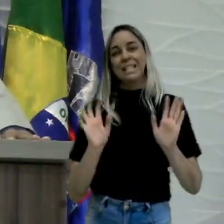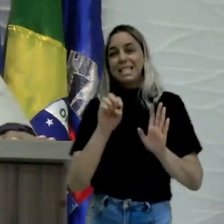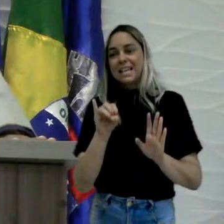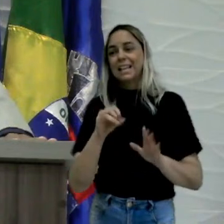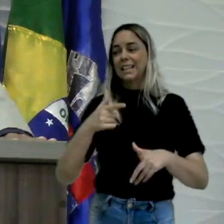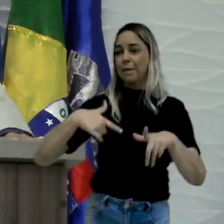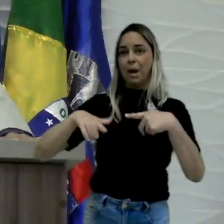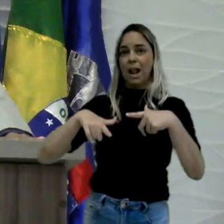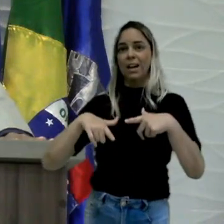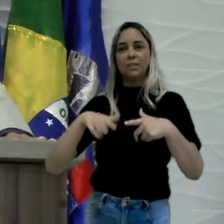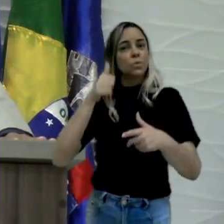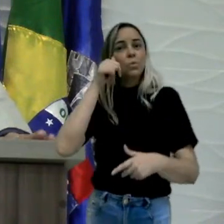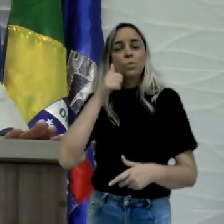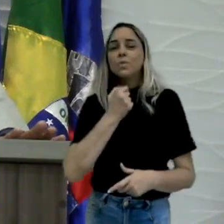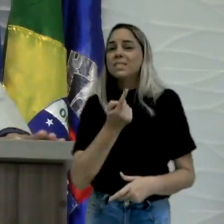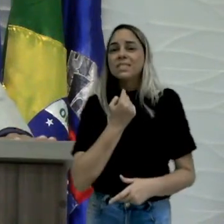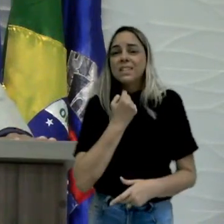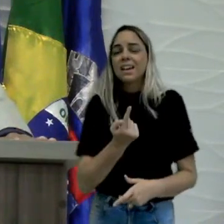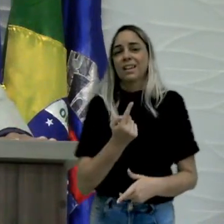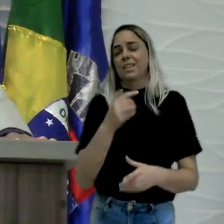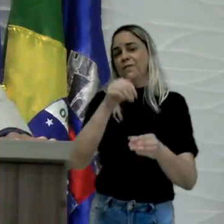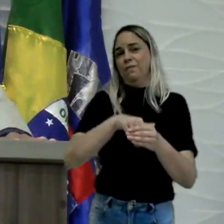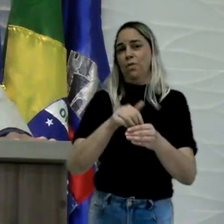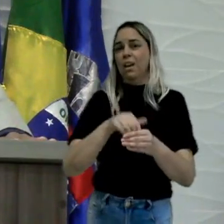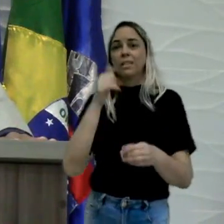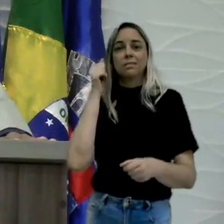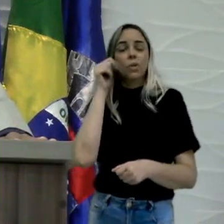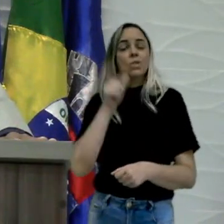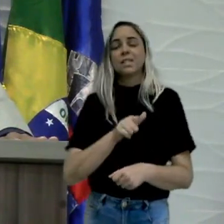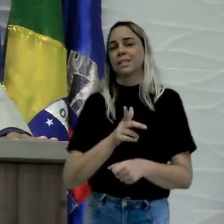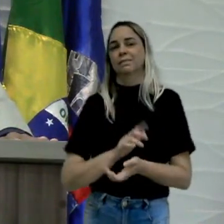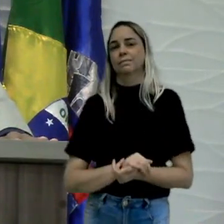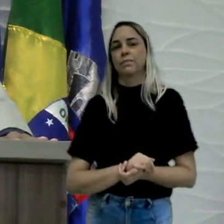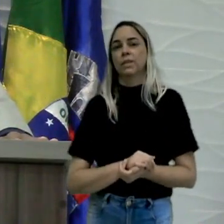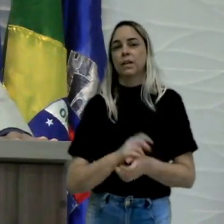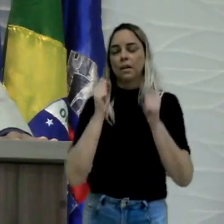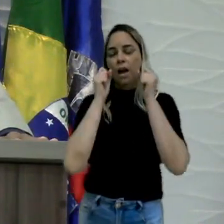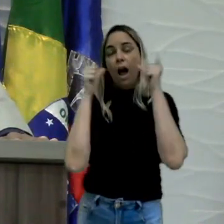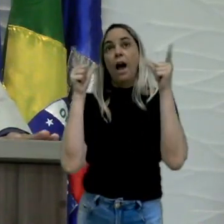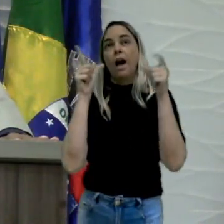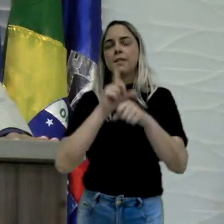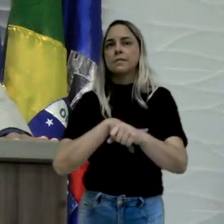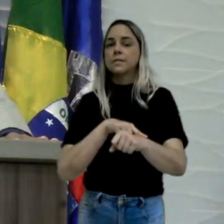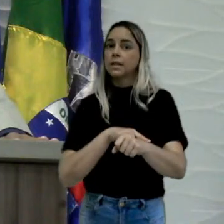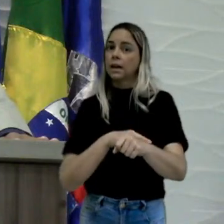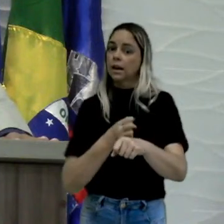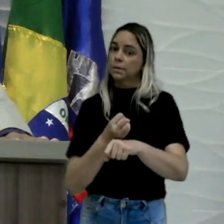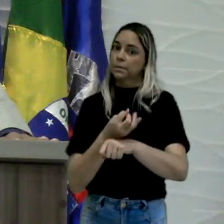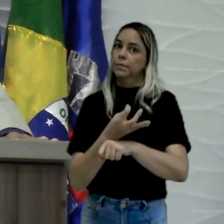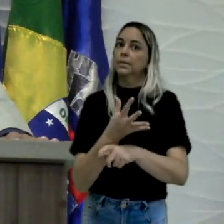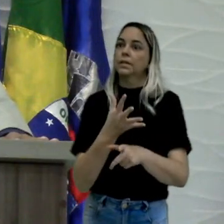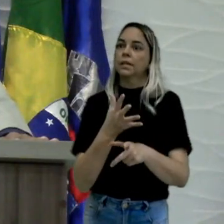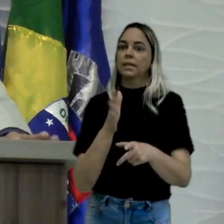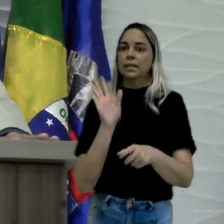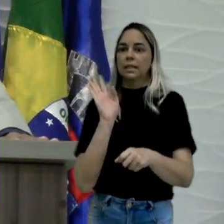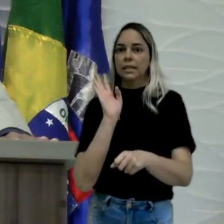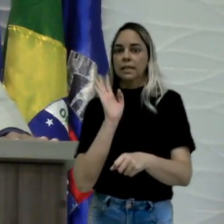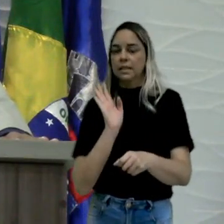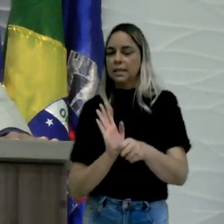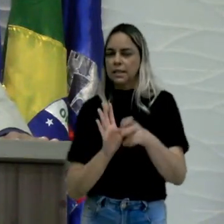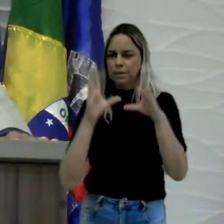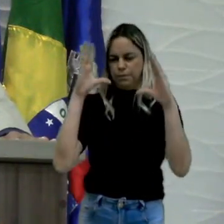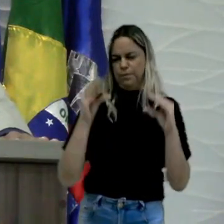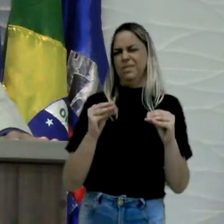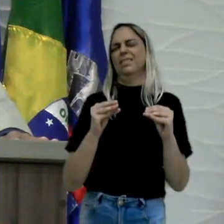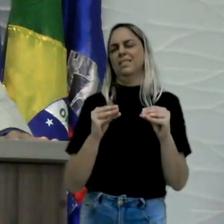se elege. A gente tem que acordar cedo e dormir tarde, servindo a população, escutando o